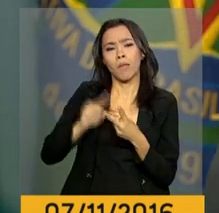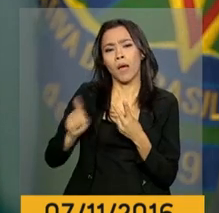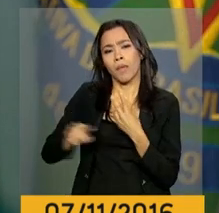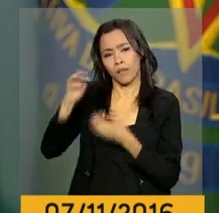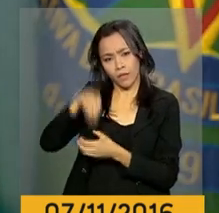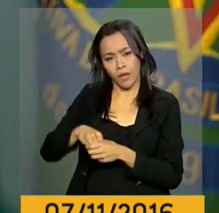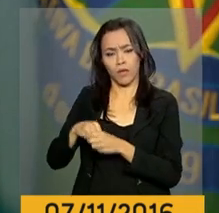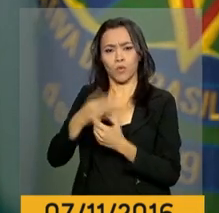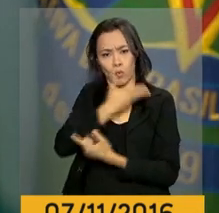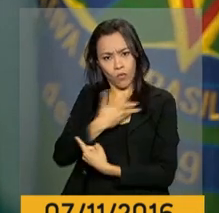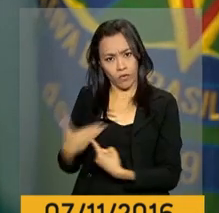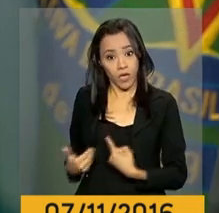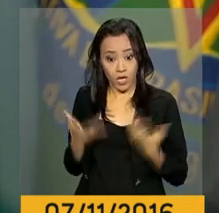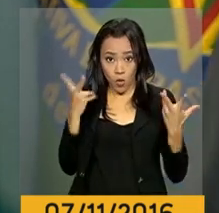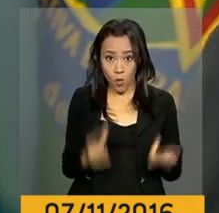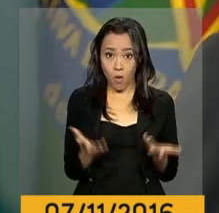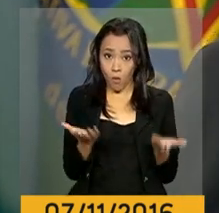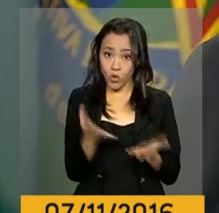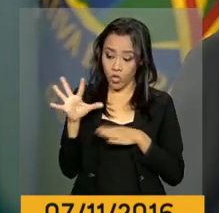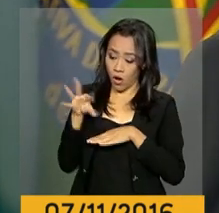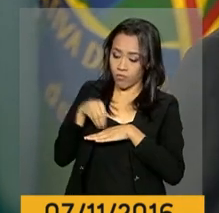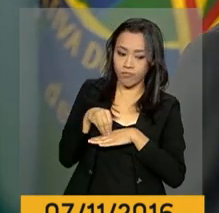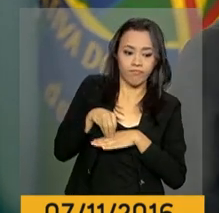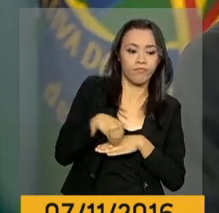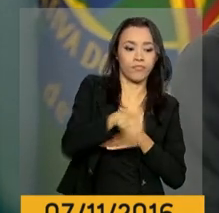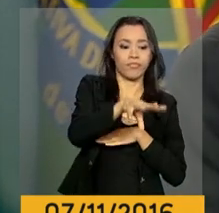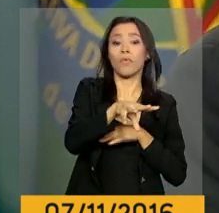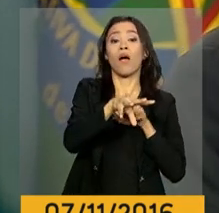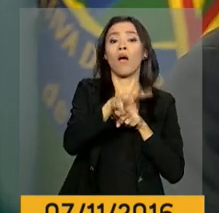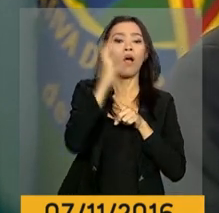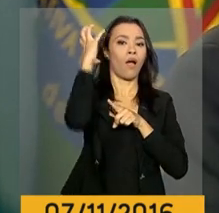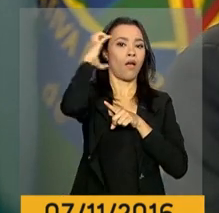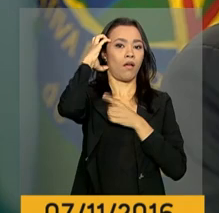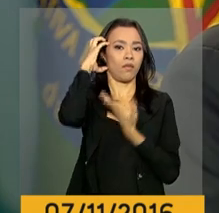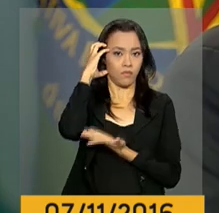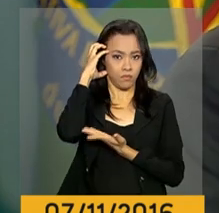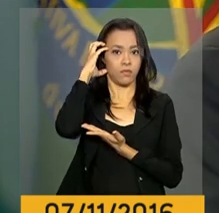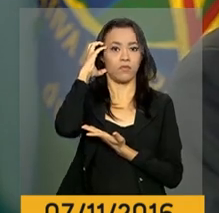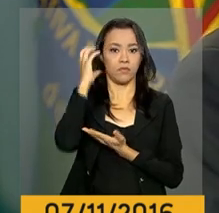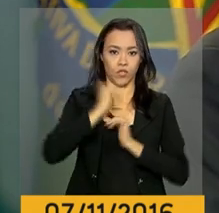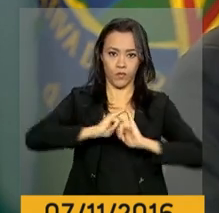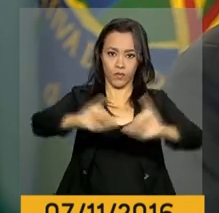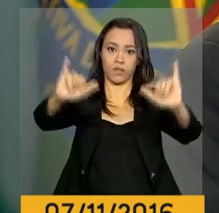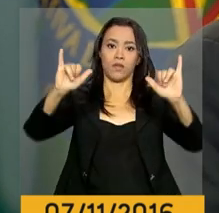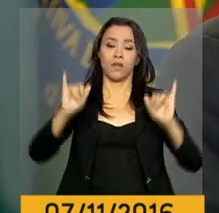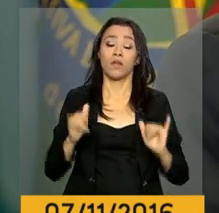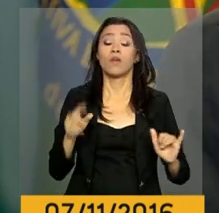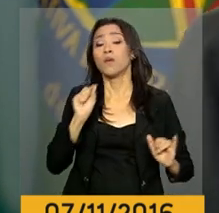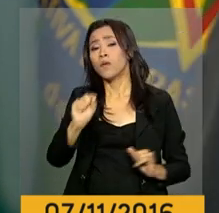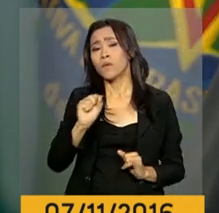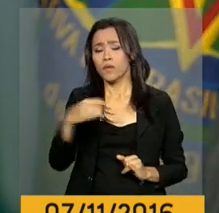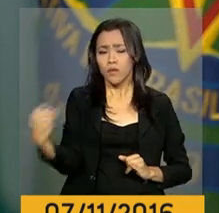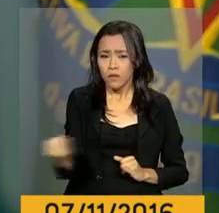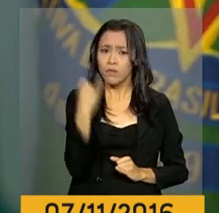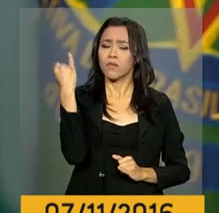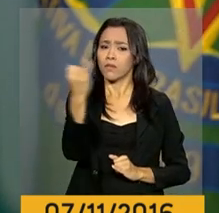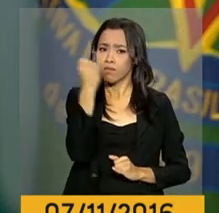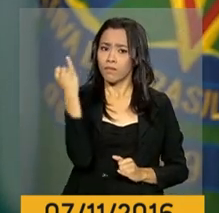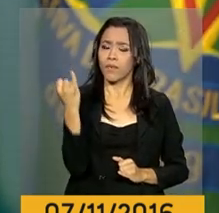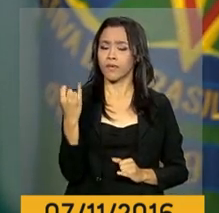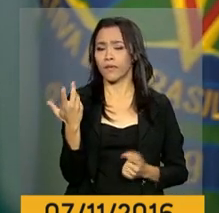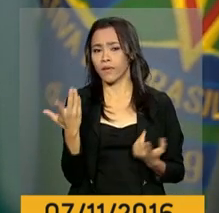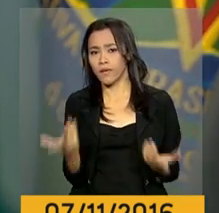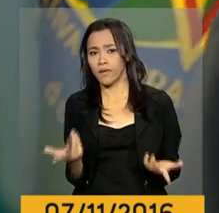como este do dia de hoje, mas outros tantos, que importam, devo dizer muitas vezes, numa certa, uma ou